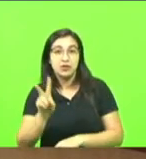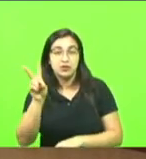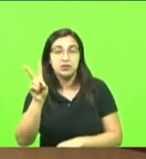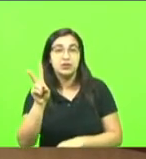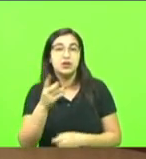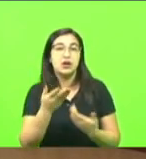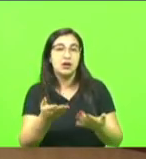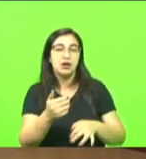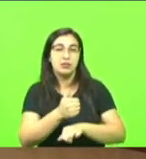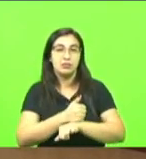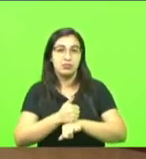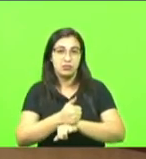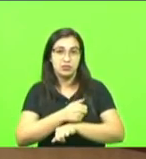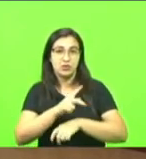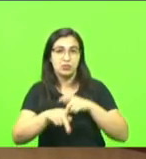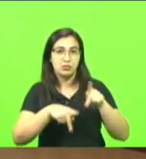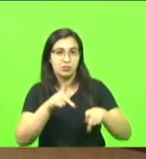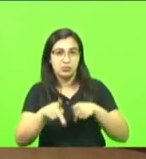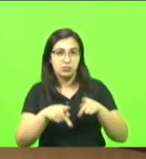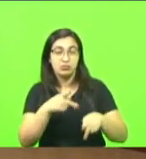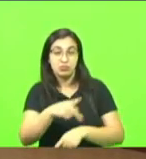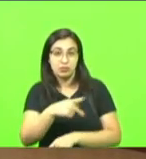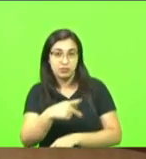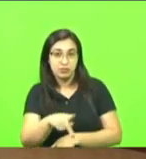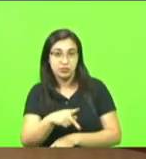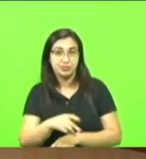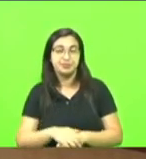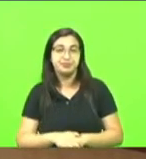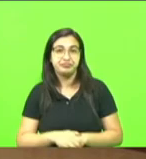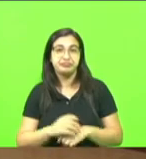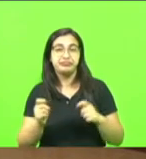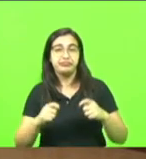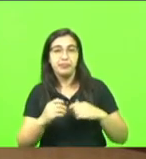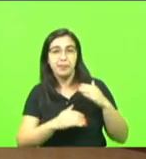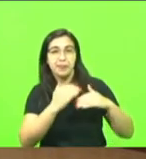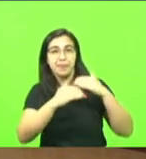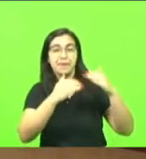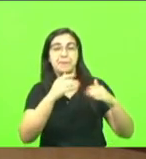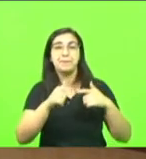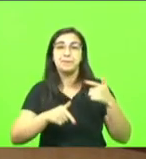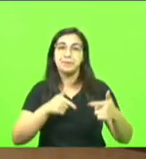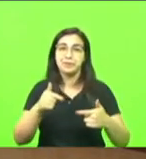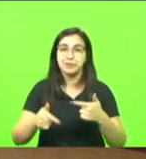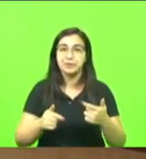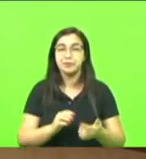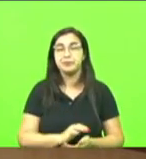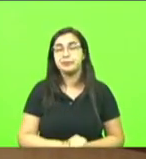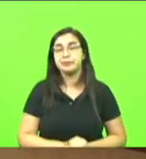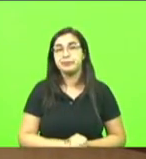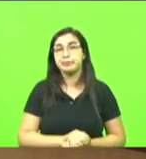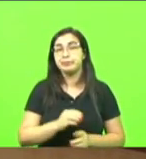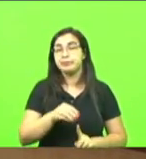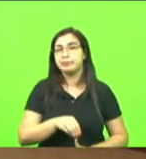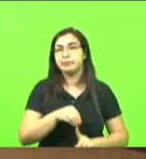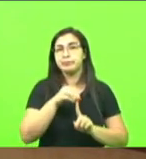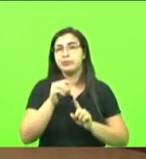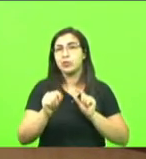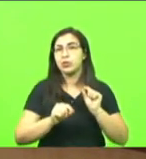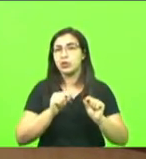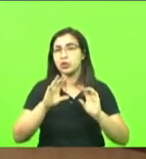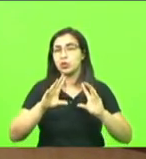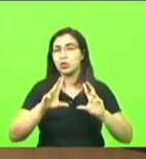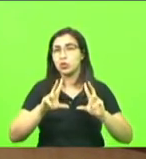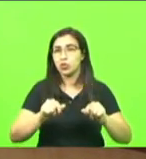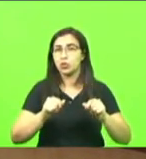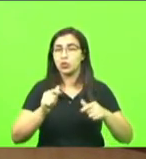vencimentos e adotar critérios racionais para a progressão dos trabalhadores. Destaco aqui todo o trabalho realizado pela nossa